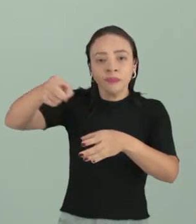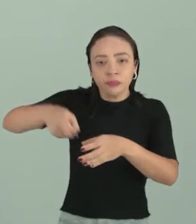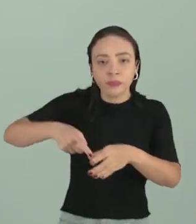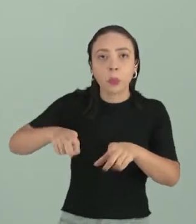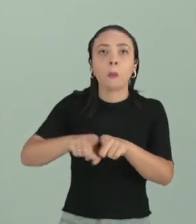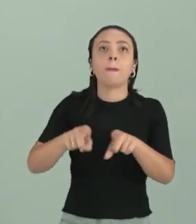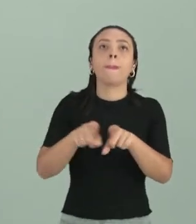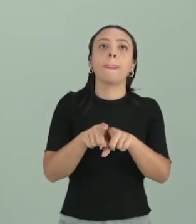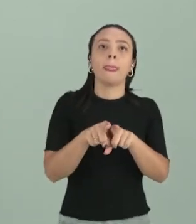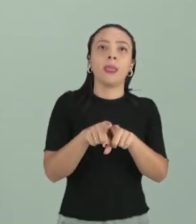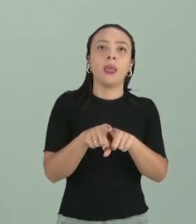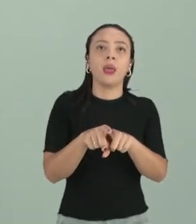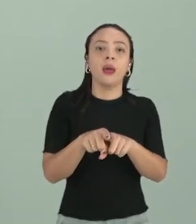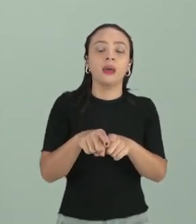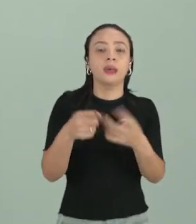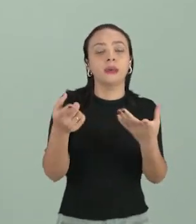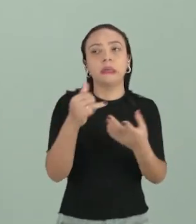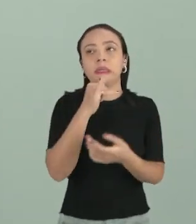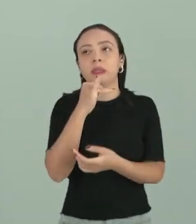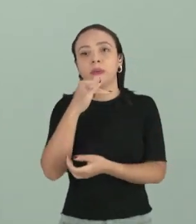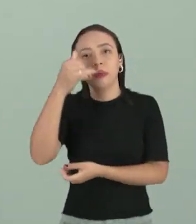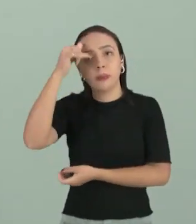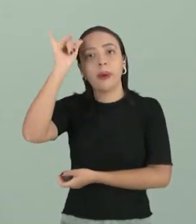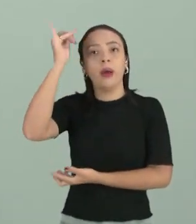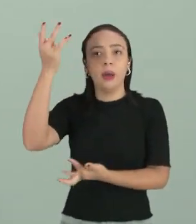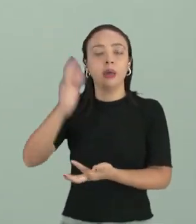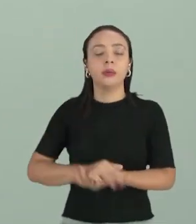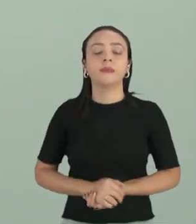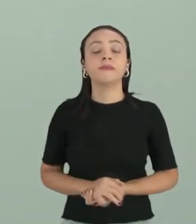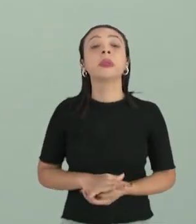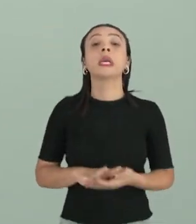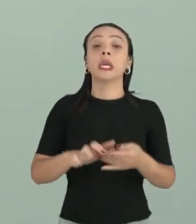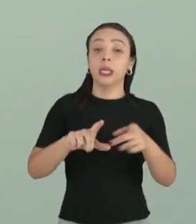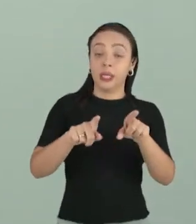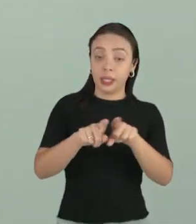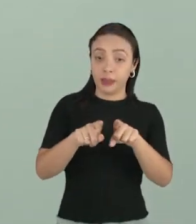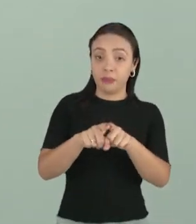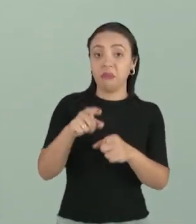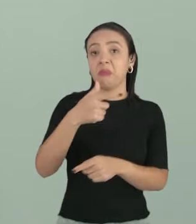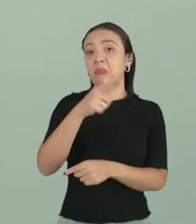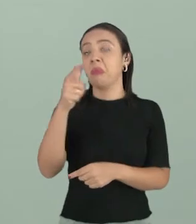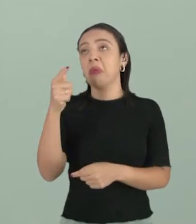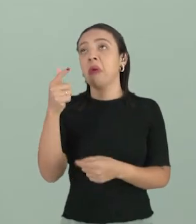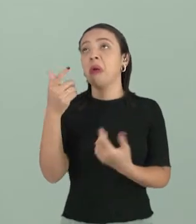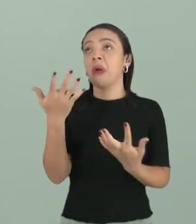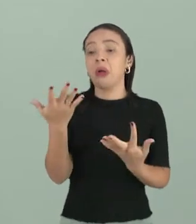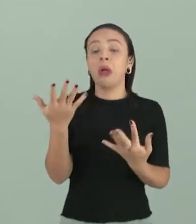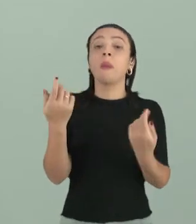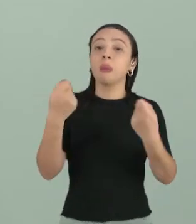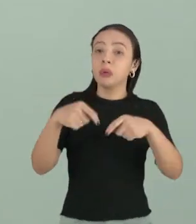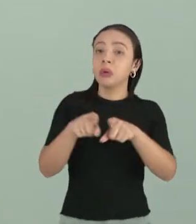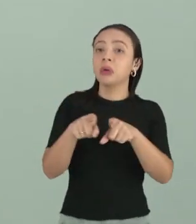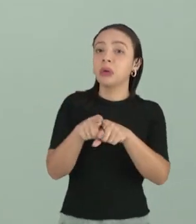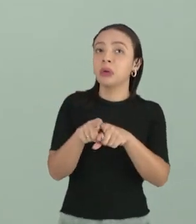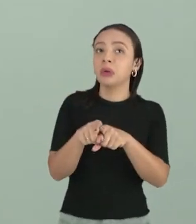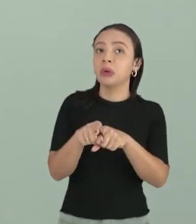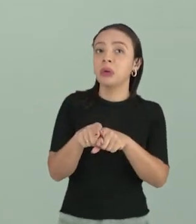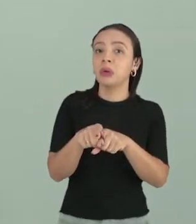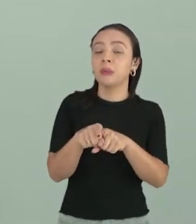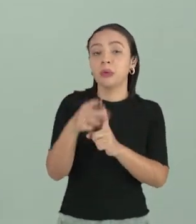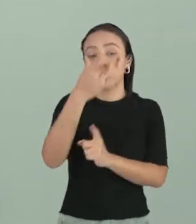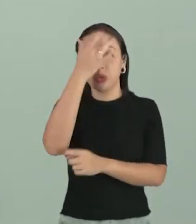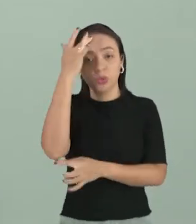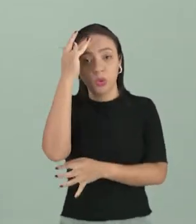geralmente para a criação de animais de corte, e muitos outros fins, e aí entra em questão, já que são